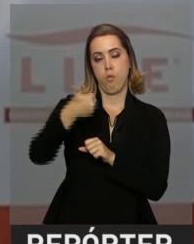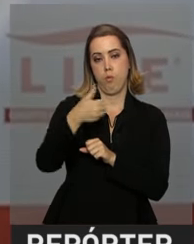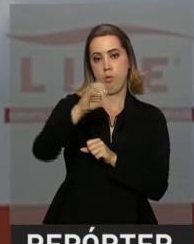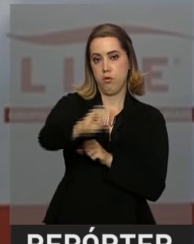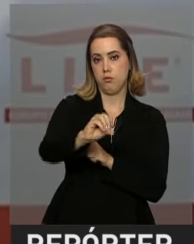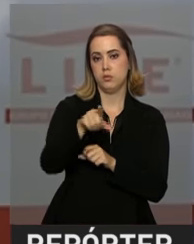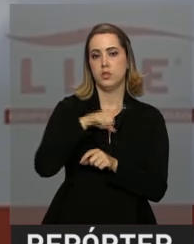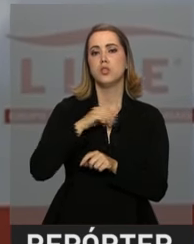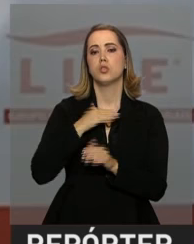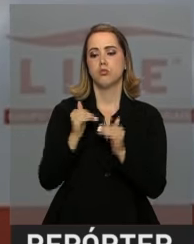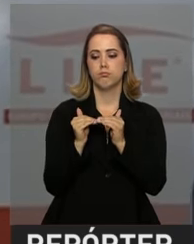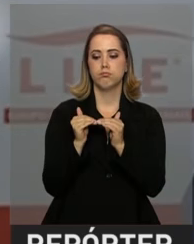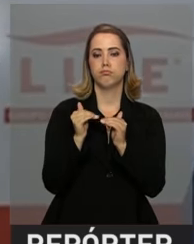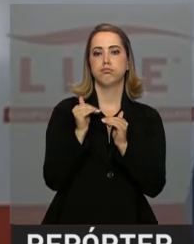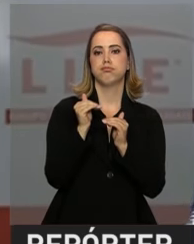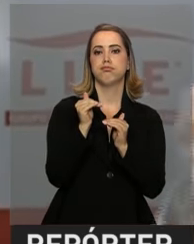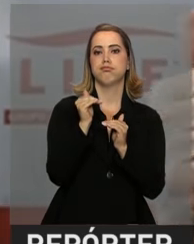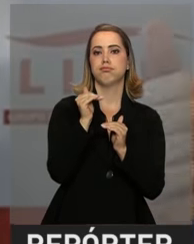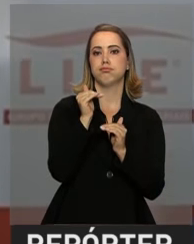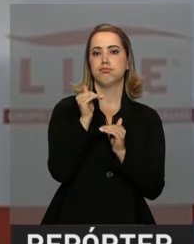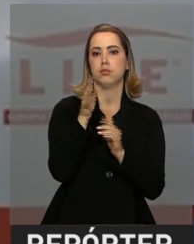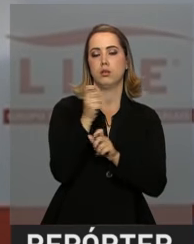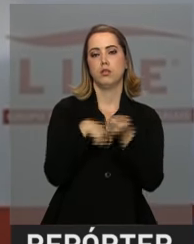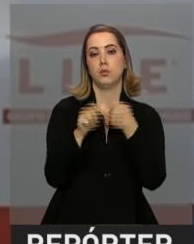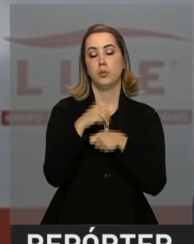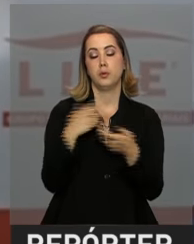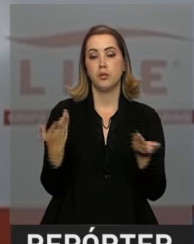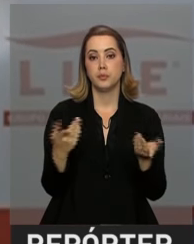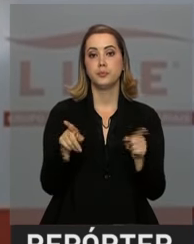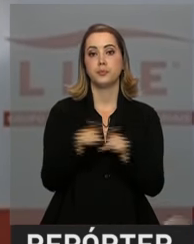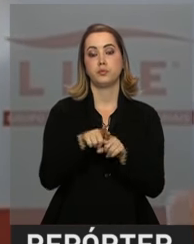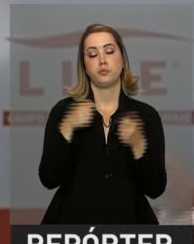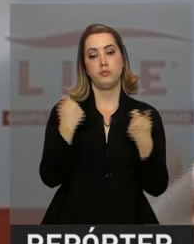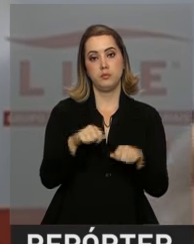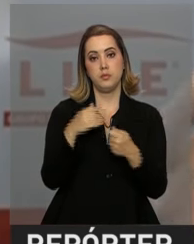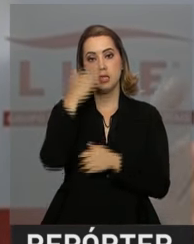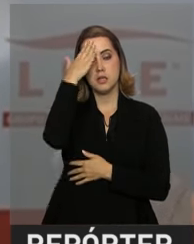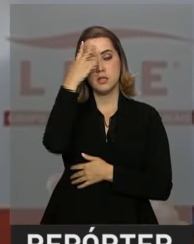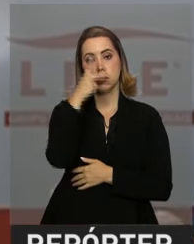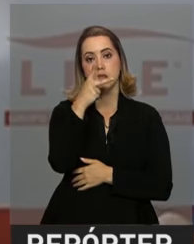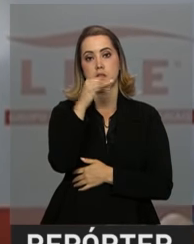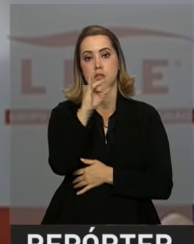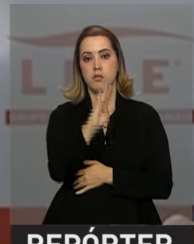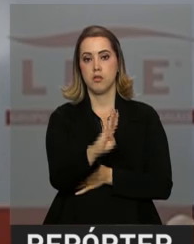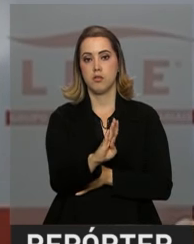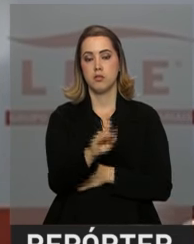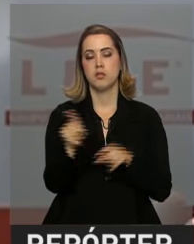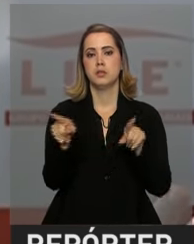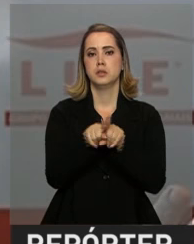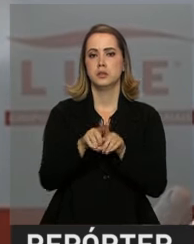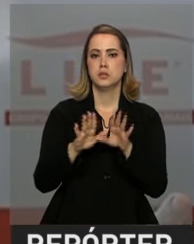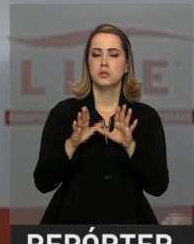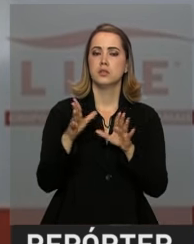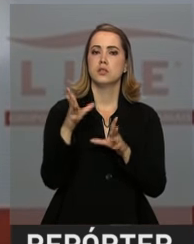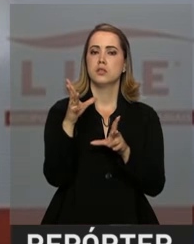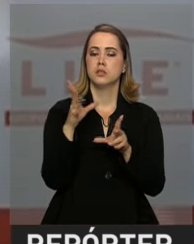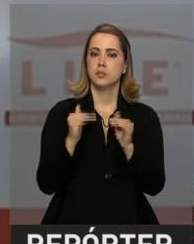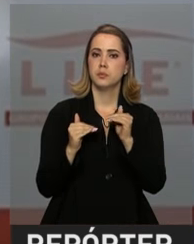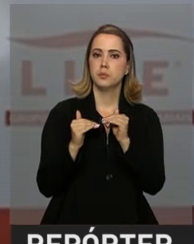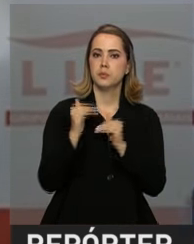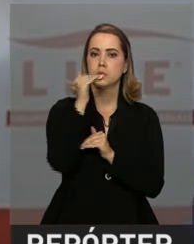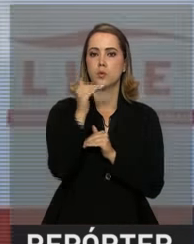Agora é uma previsão que vai depender muito do aumento do PIB e do aumento da